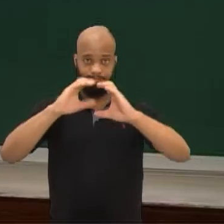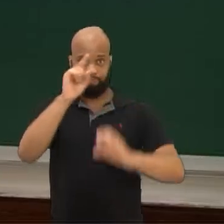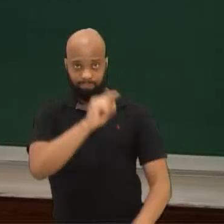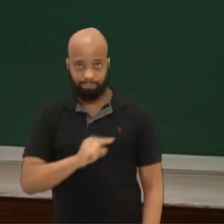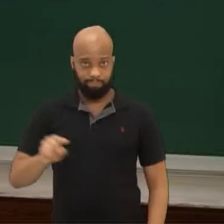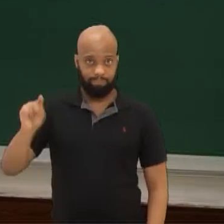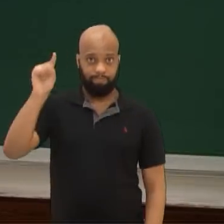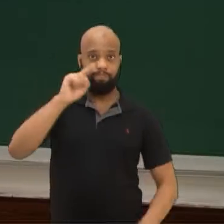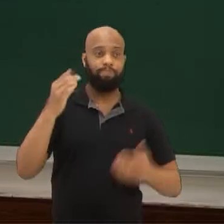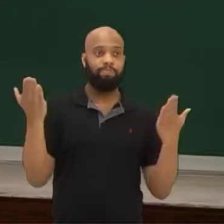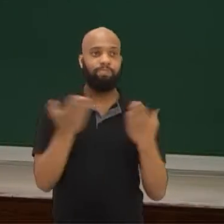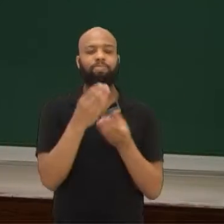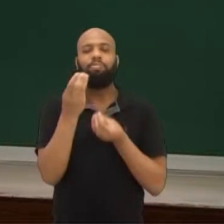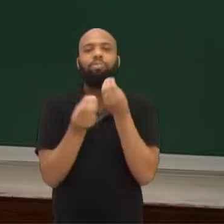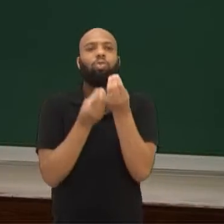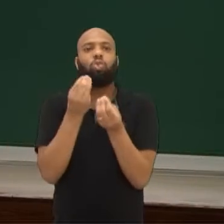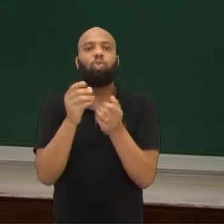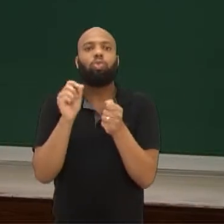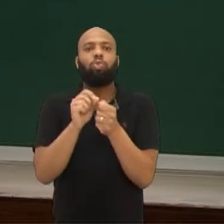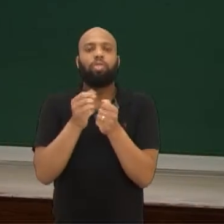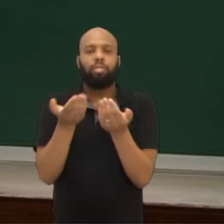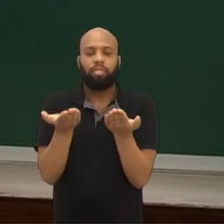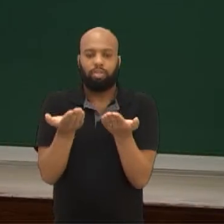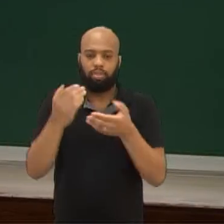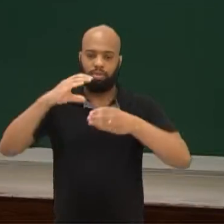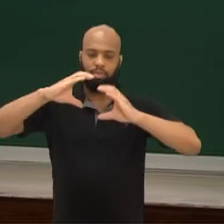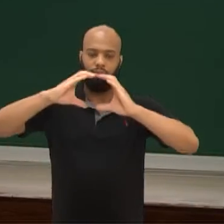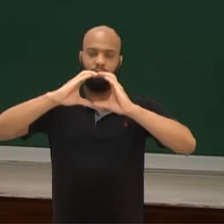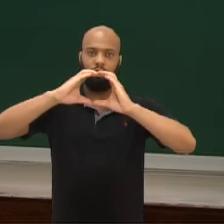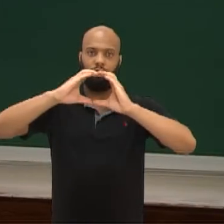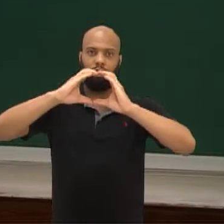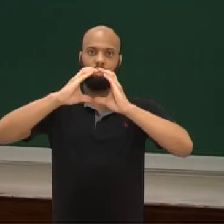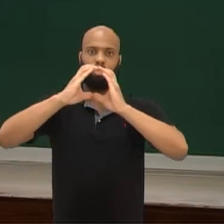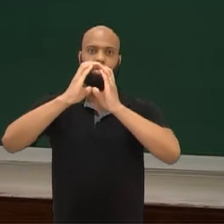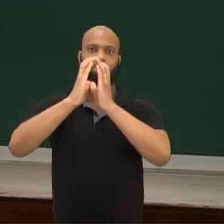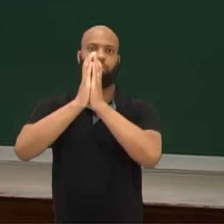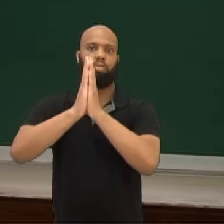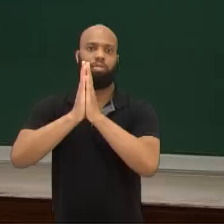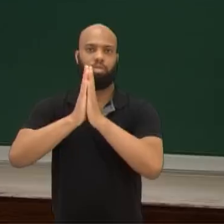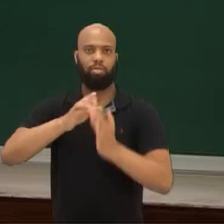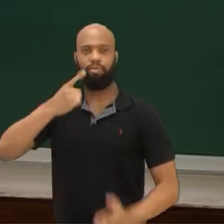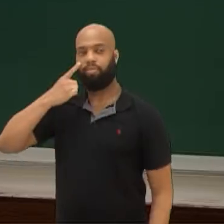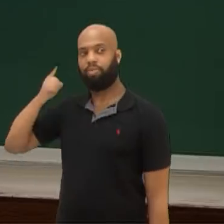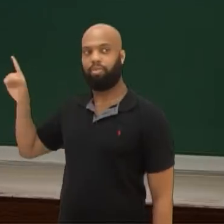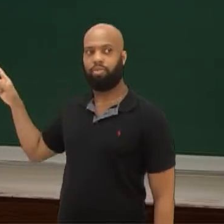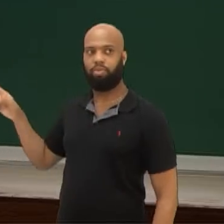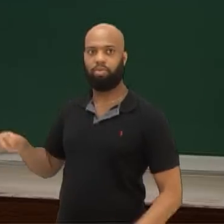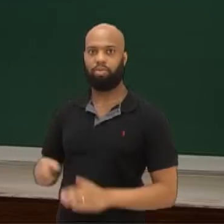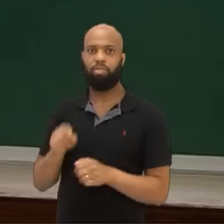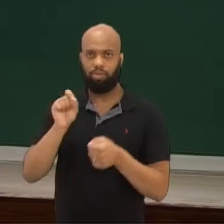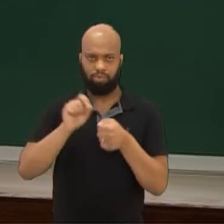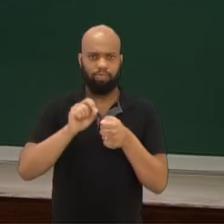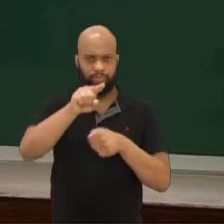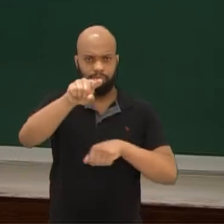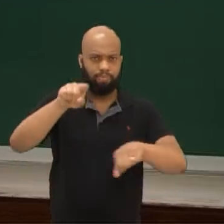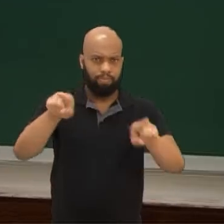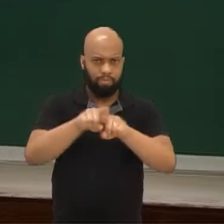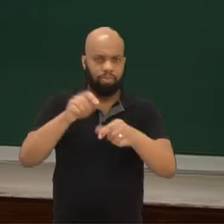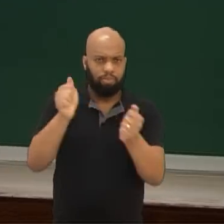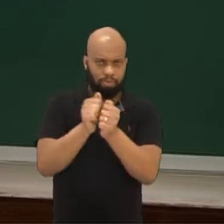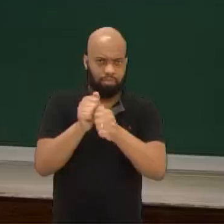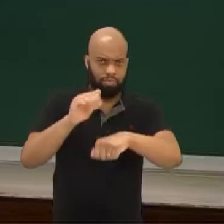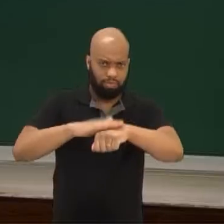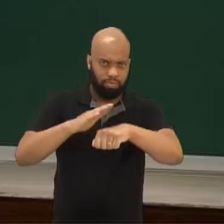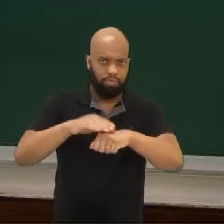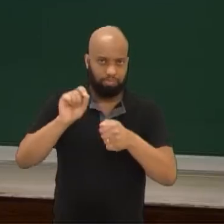quê? Meia volta, vai dobrar ele ao meio, certo? Então, vamos lá? A professora está dobrando aqui e vocês também dobram aí em casa. Então,